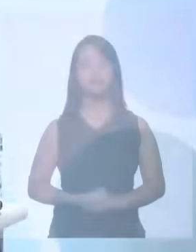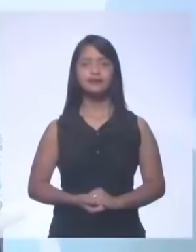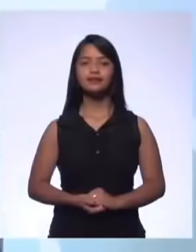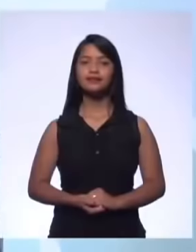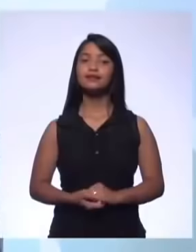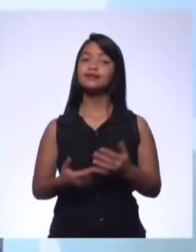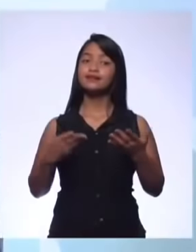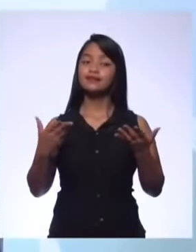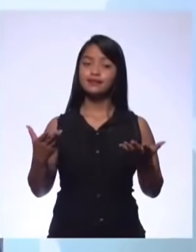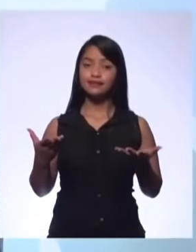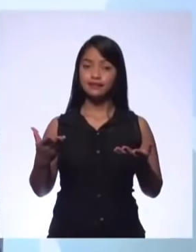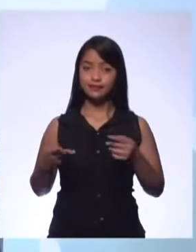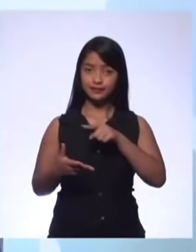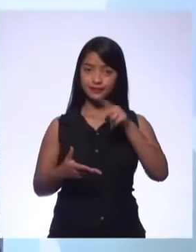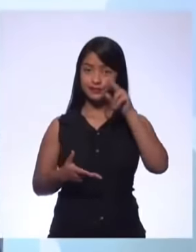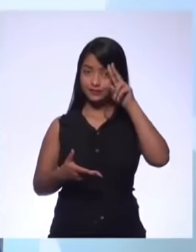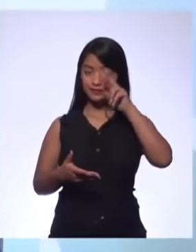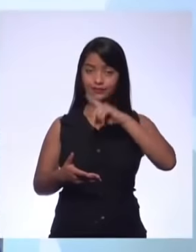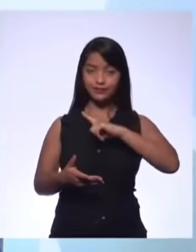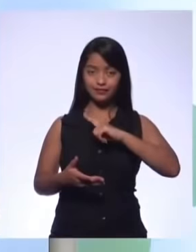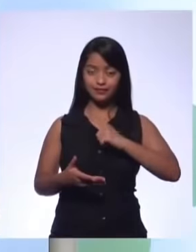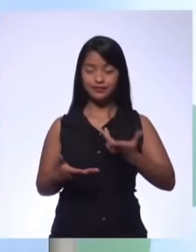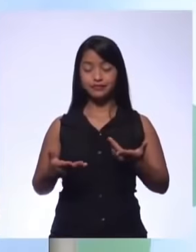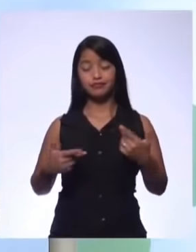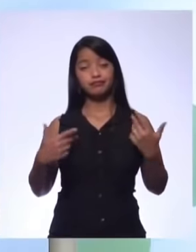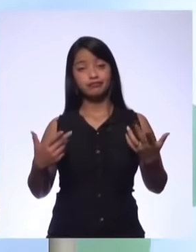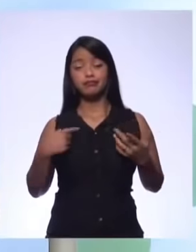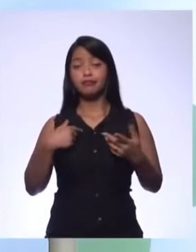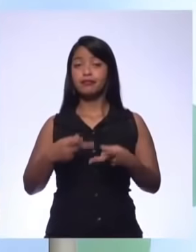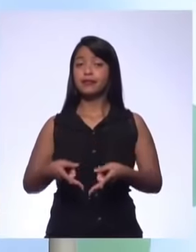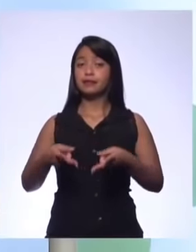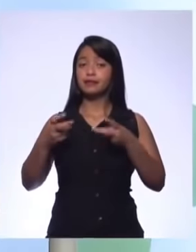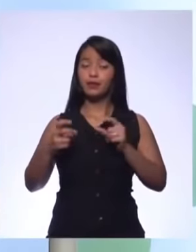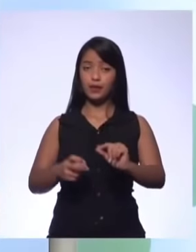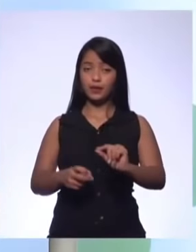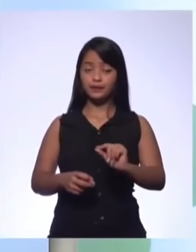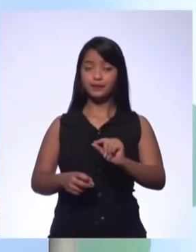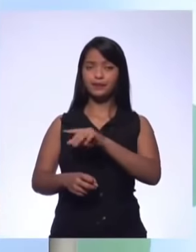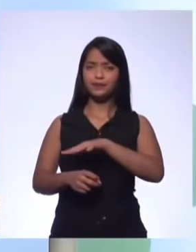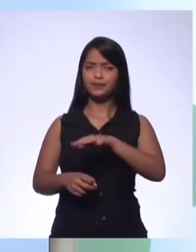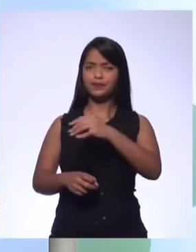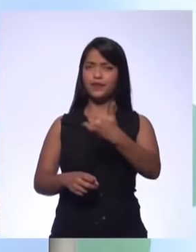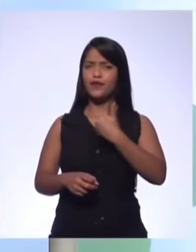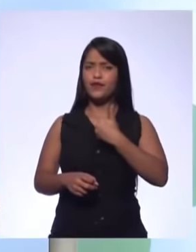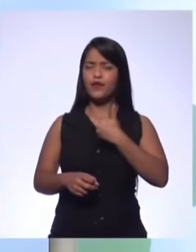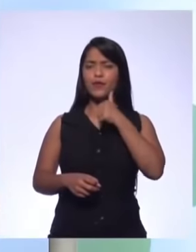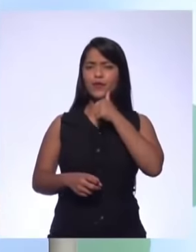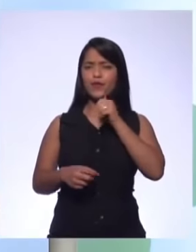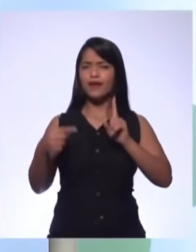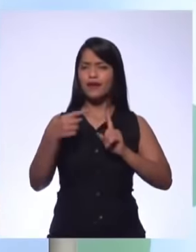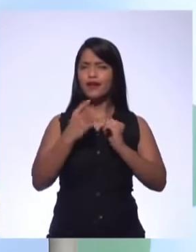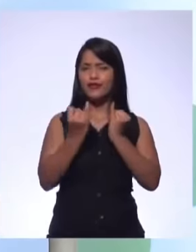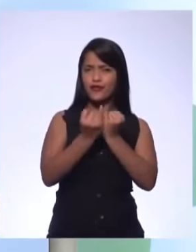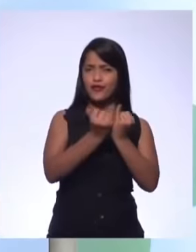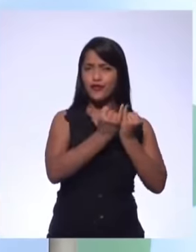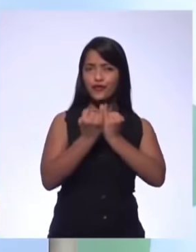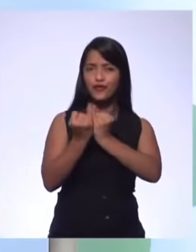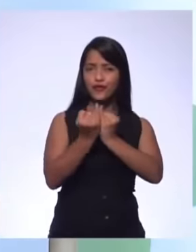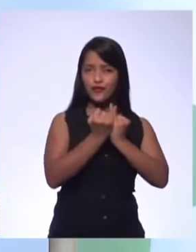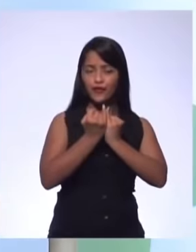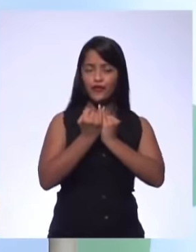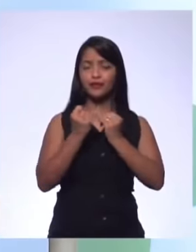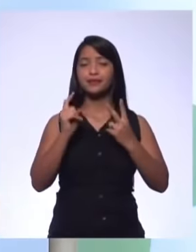E aí, Mônica, será que eles lembraram? Pelo que eu percebi, a Mariangula é fofoqueira, gente. A Mariangula não sabia cozinhar.